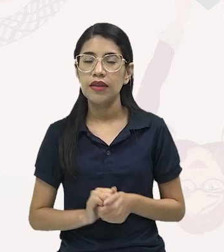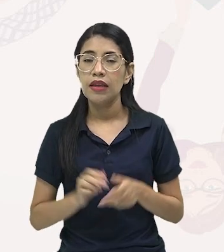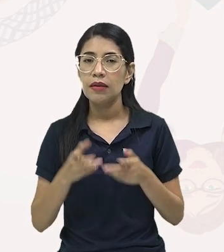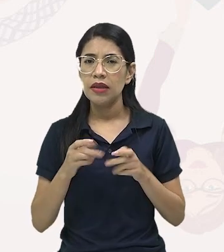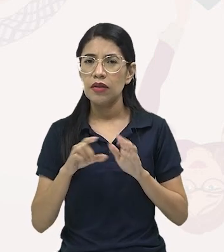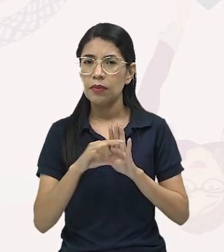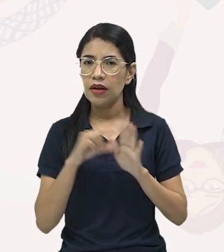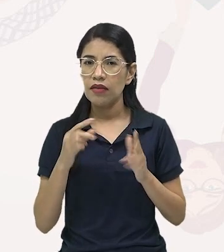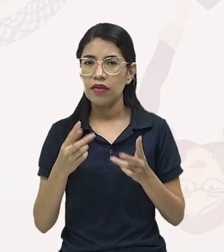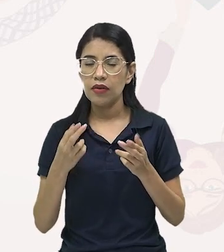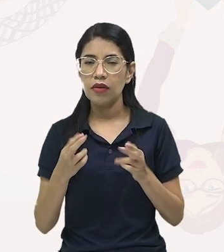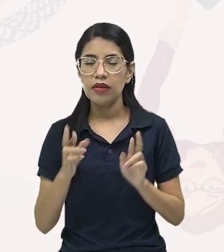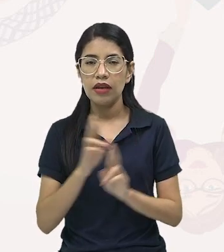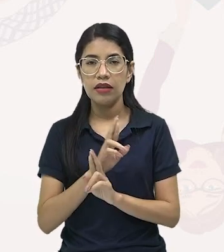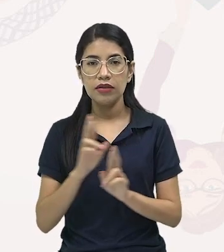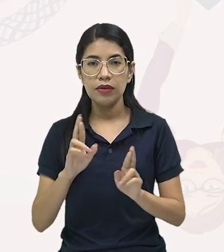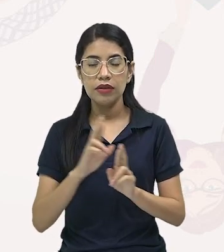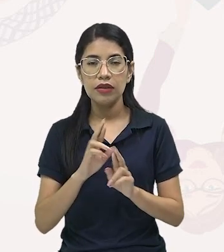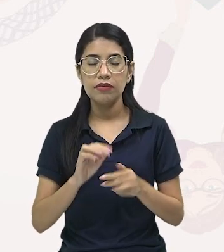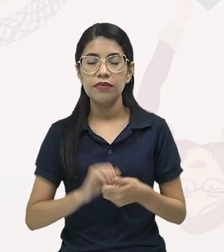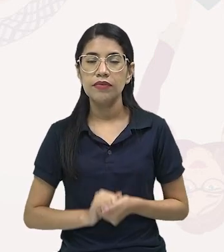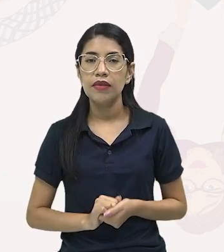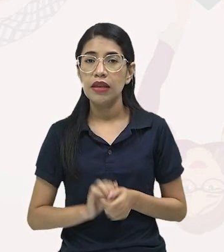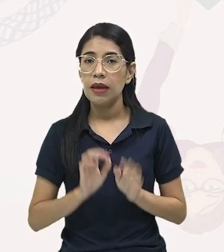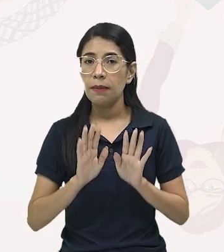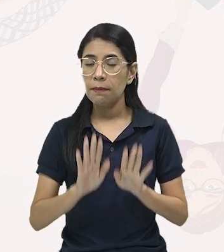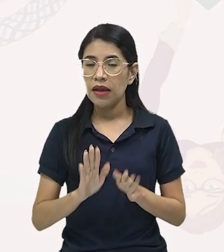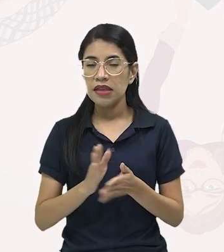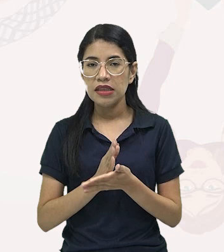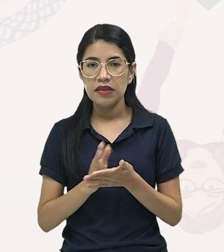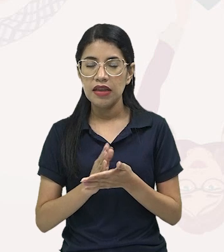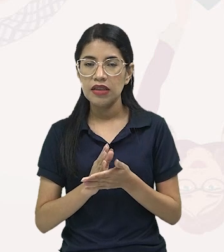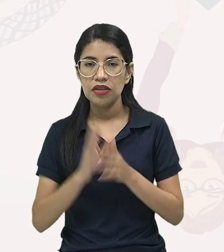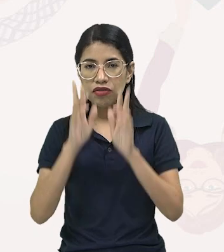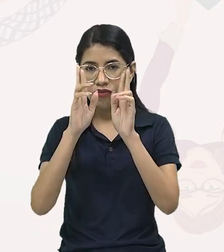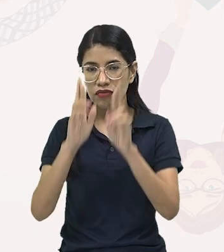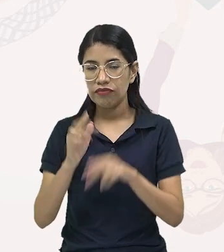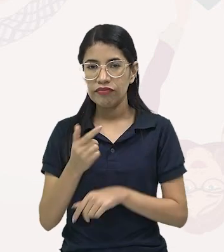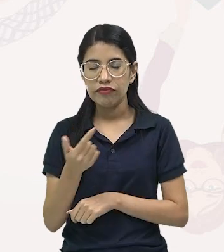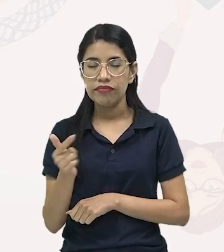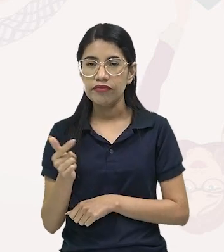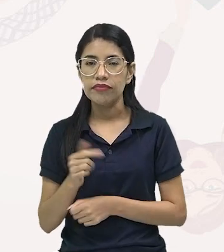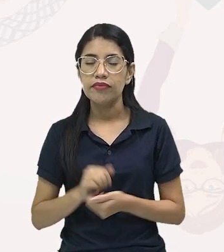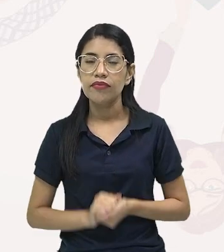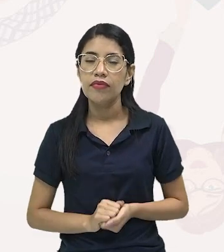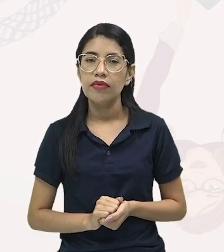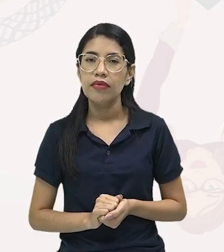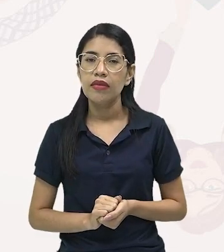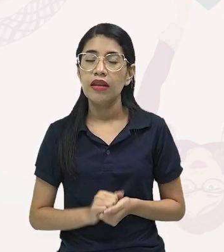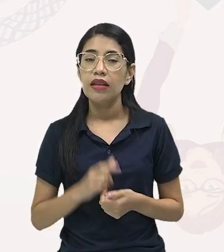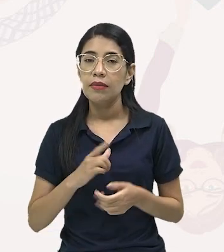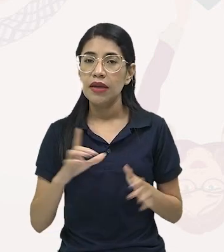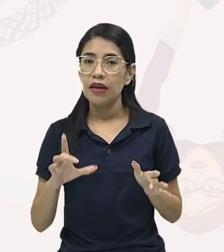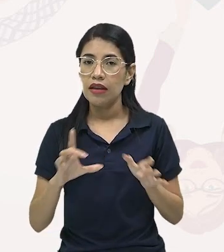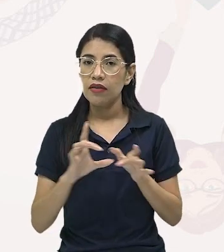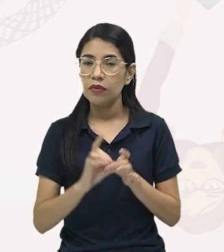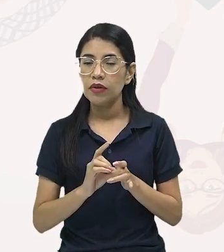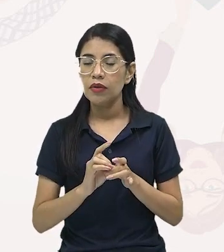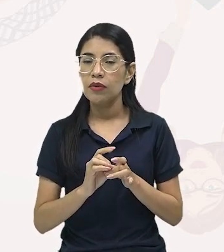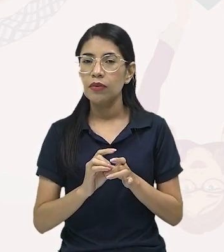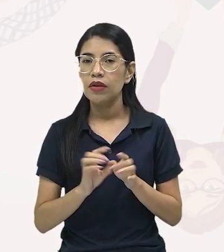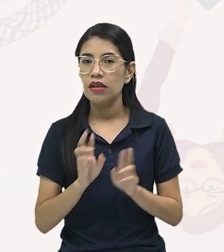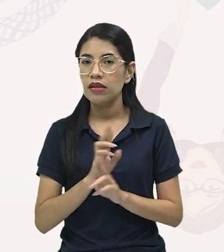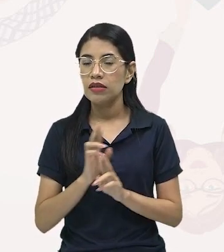parágrafo fazendo uma relação entre eles. Mas, às vezes, esses direitos não são respeitados. É um contraponto que cria uma relação com o que foi dito